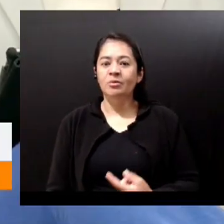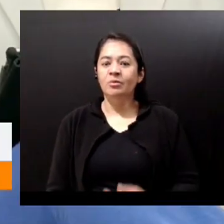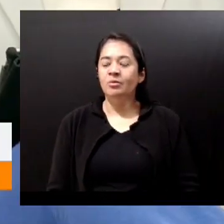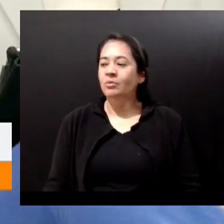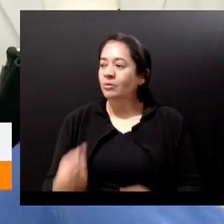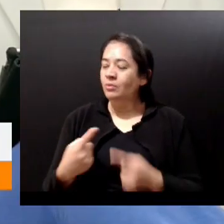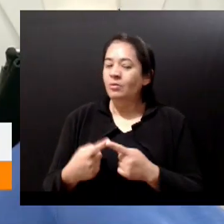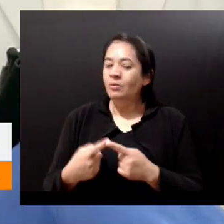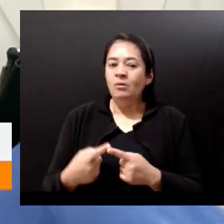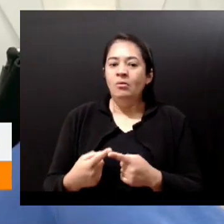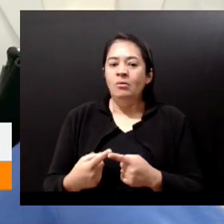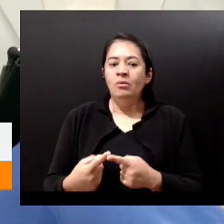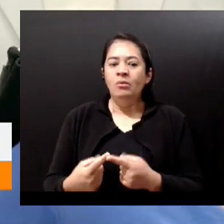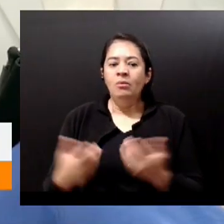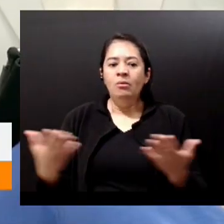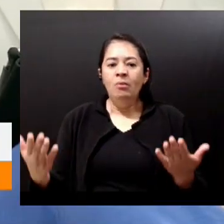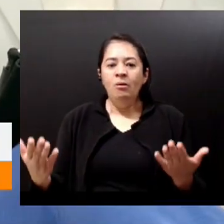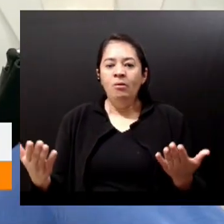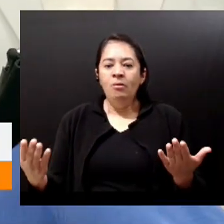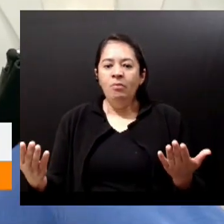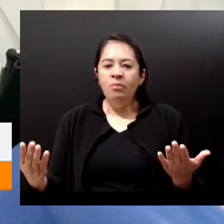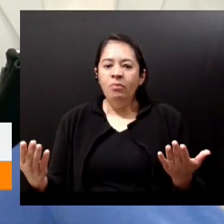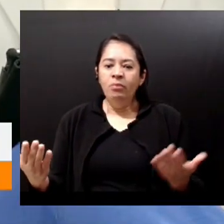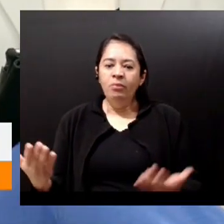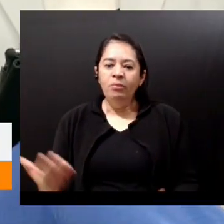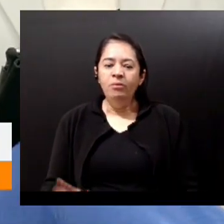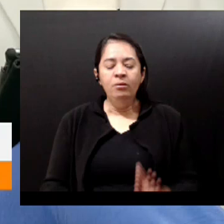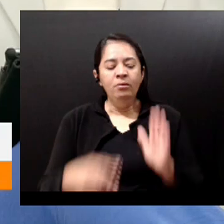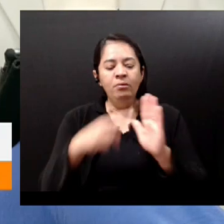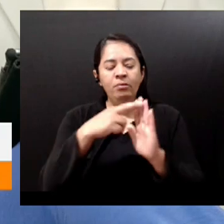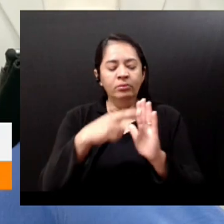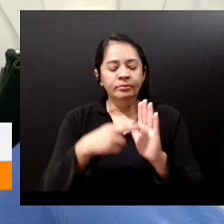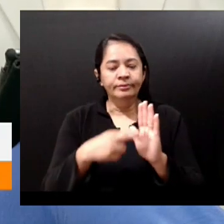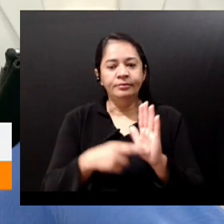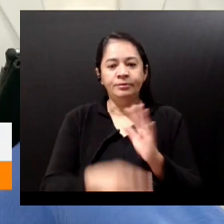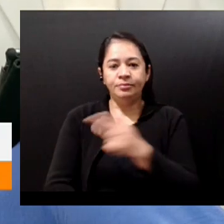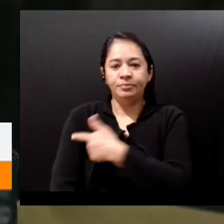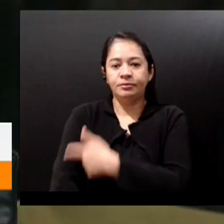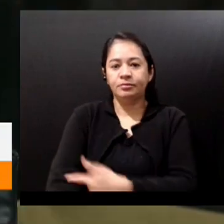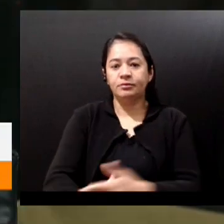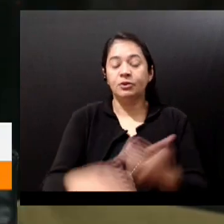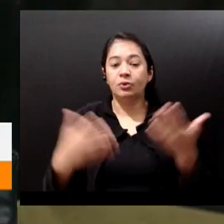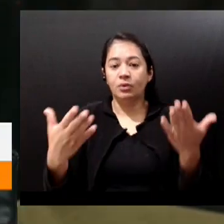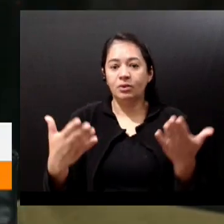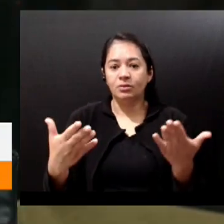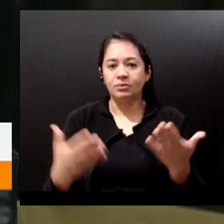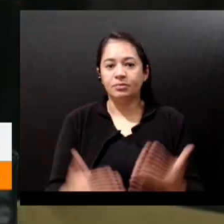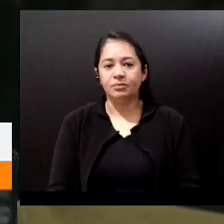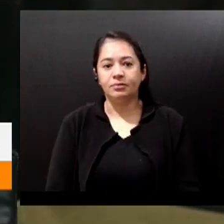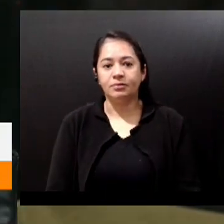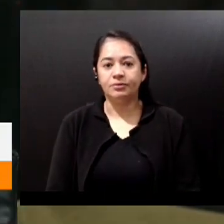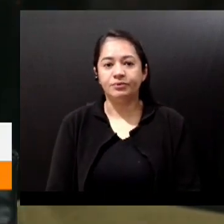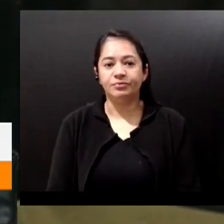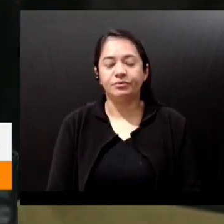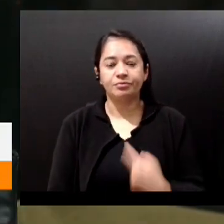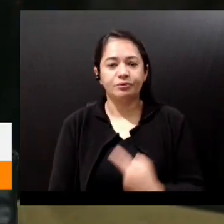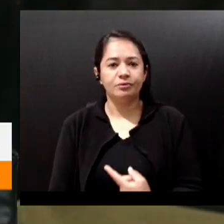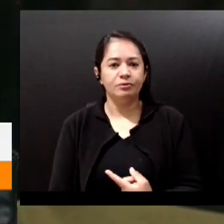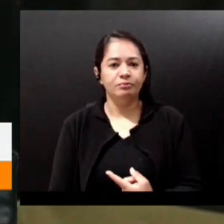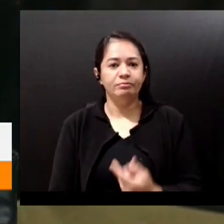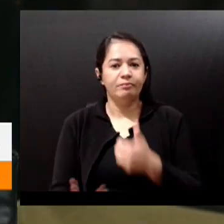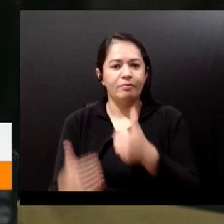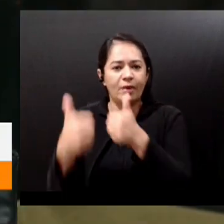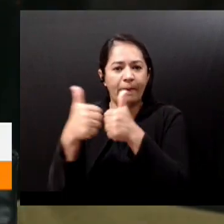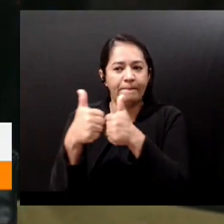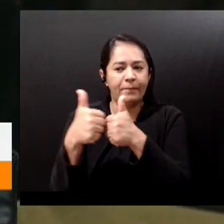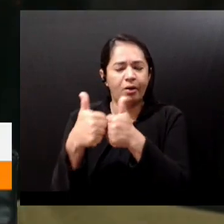que é a regra de etiqueta quando nós estamos próximo a um colega que